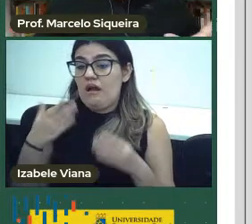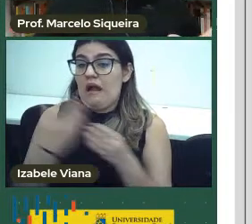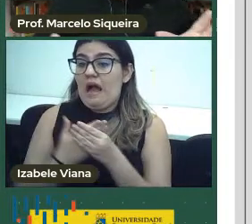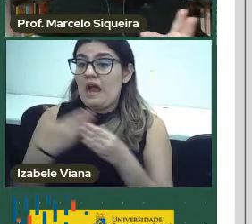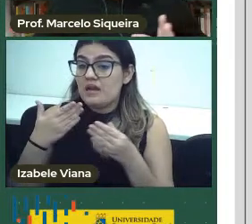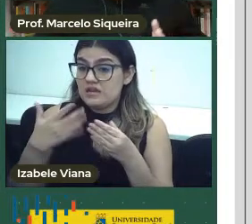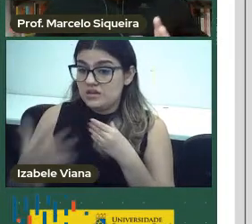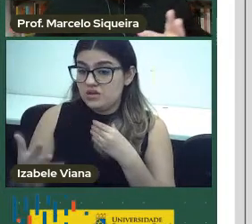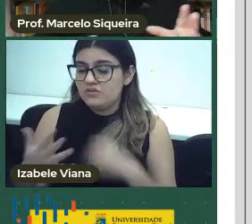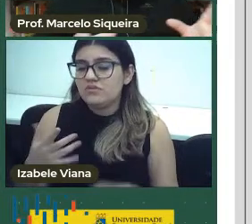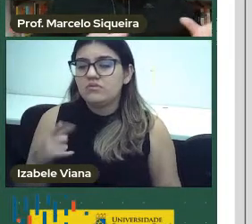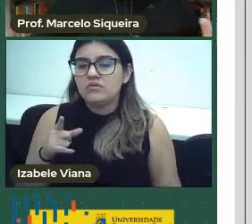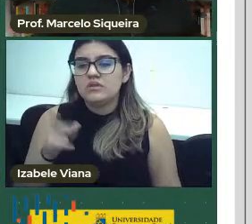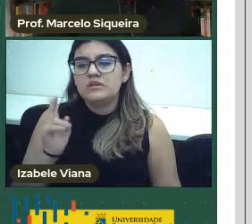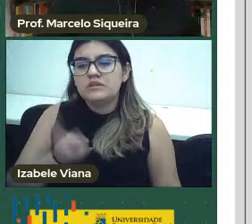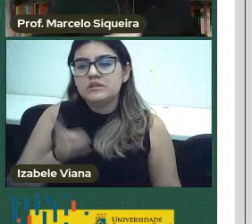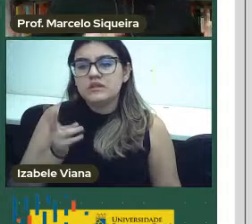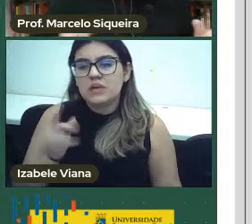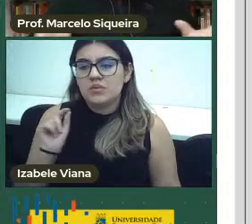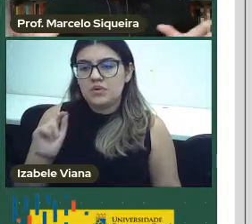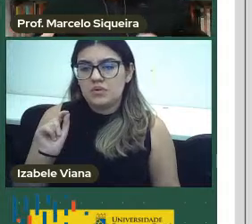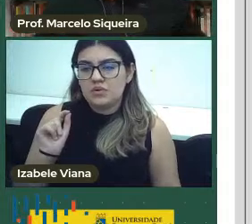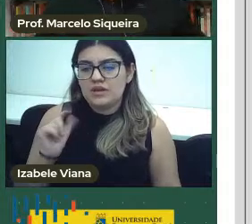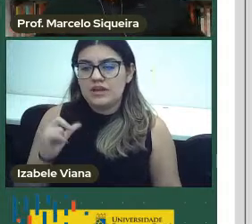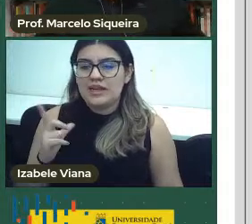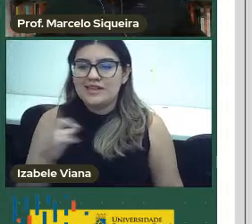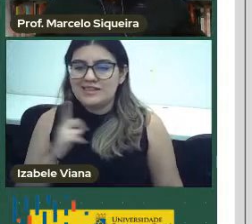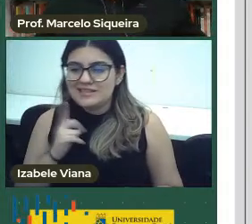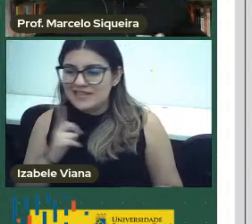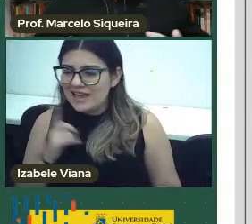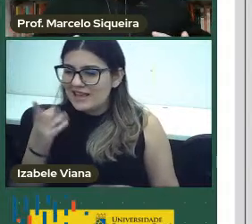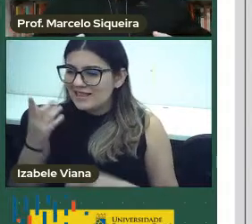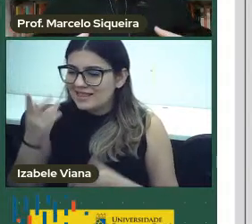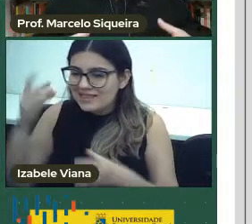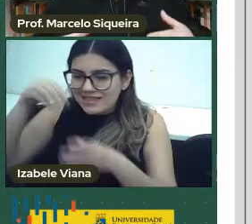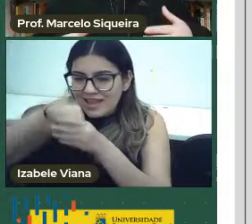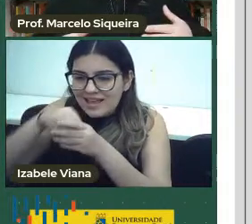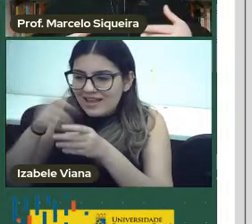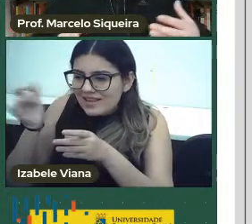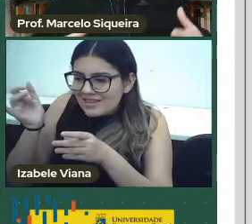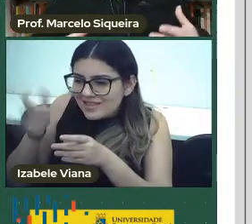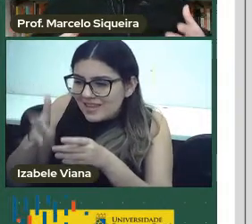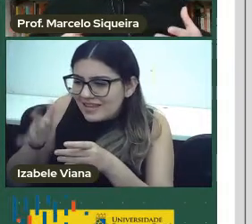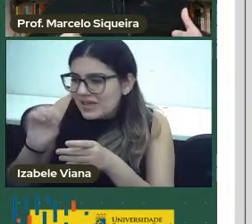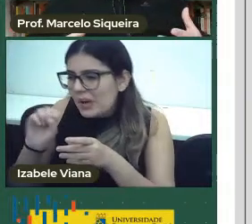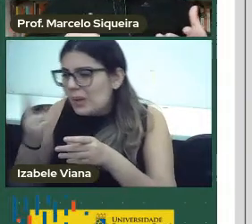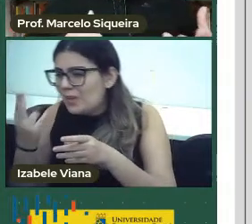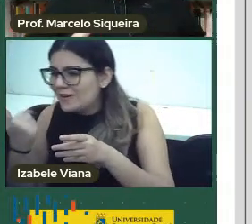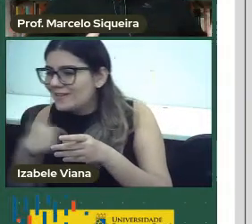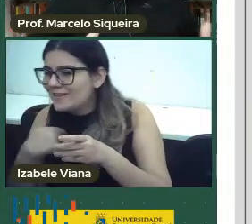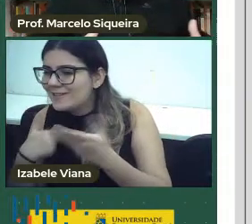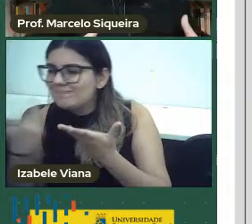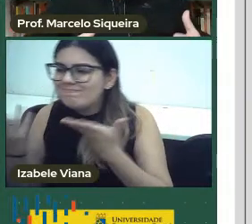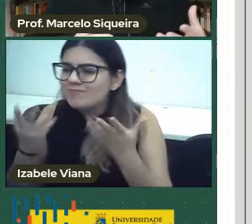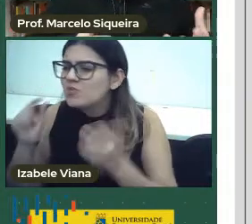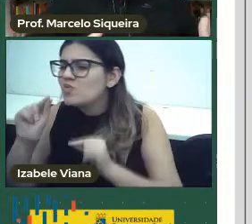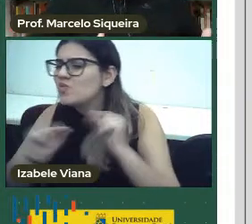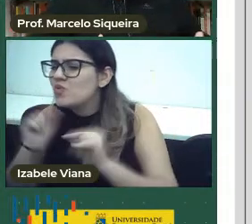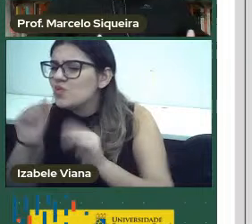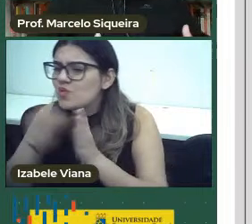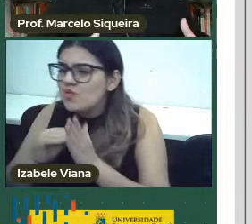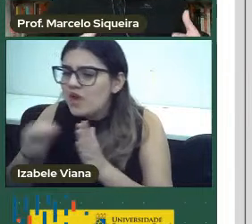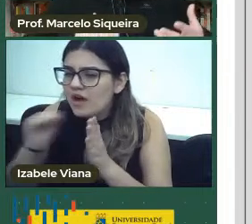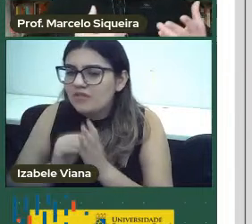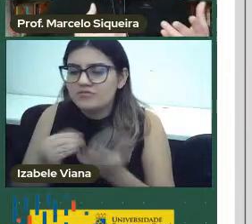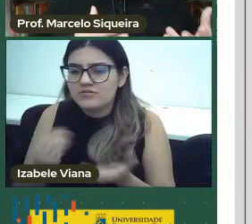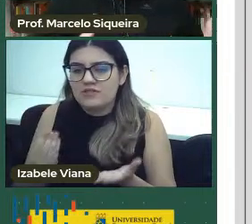esse amálgama de resquícios e lacunas. Ou seja, arquivo é aquilo que sobrou, aquilo que ficou,